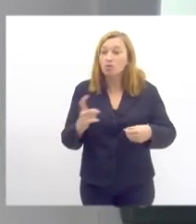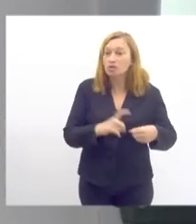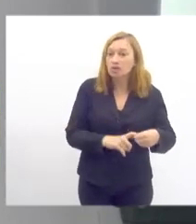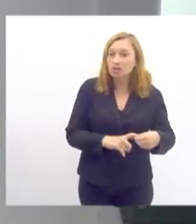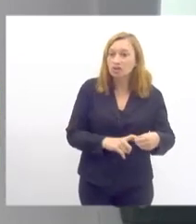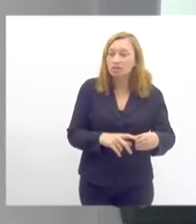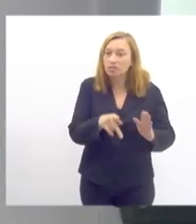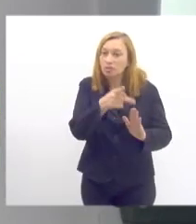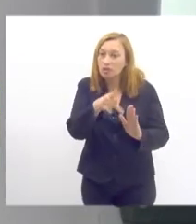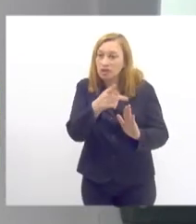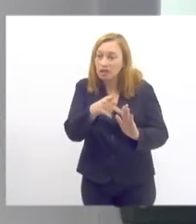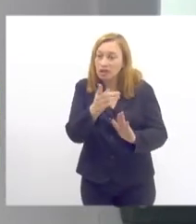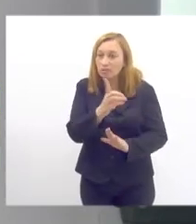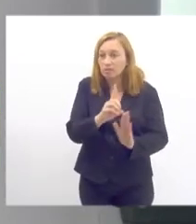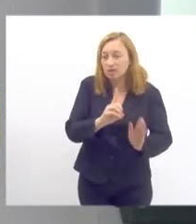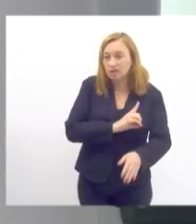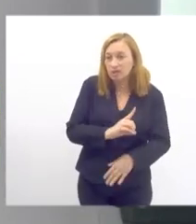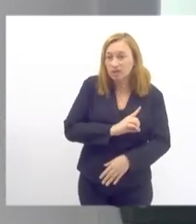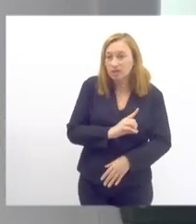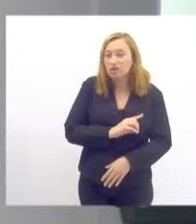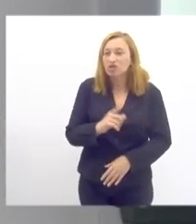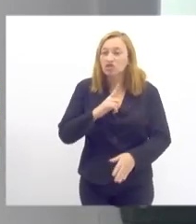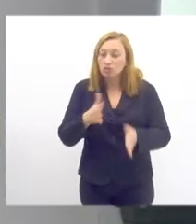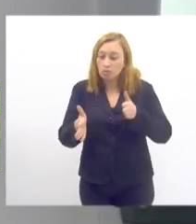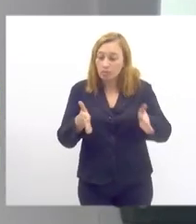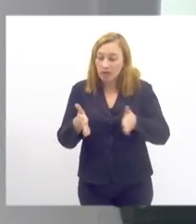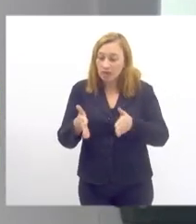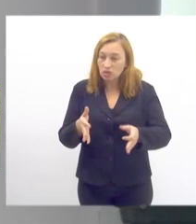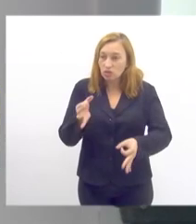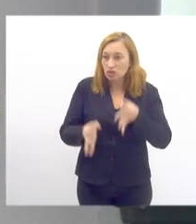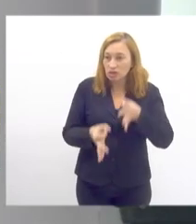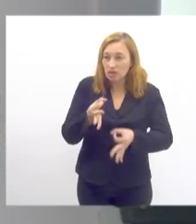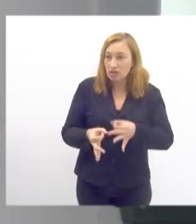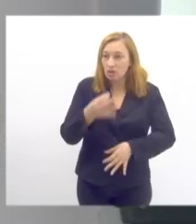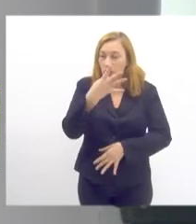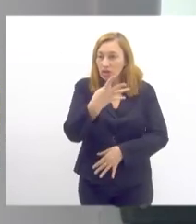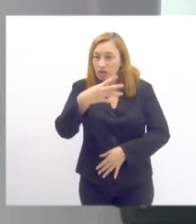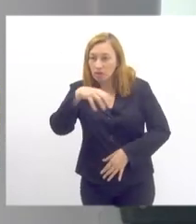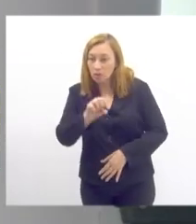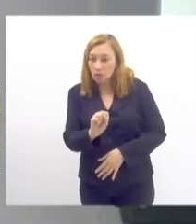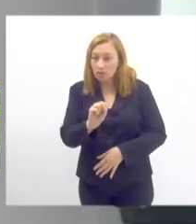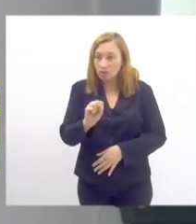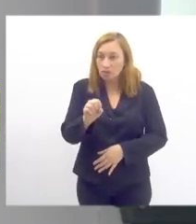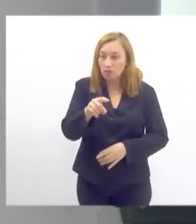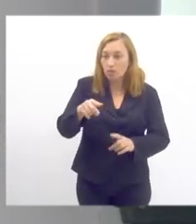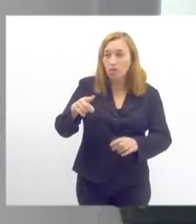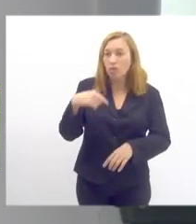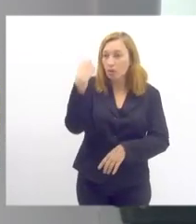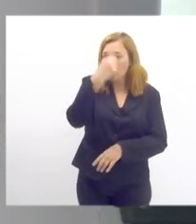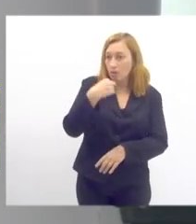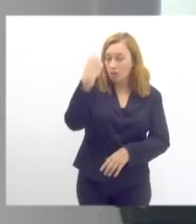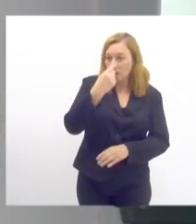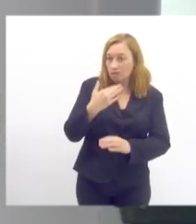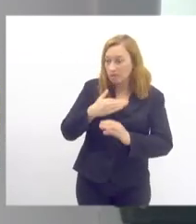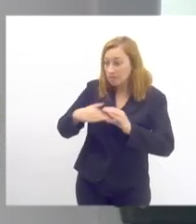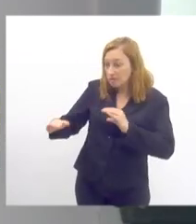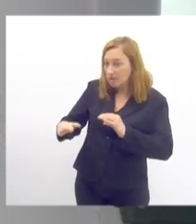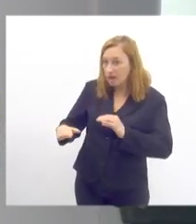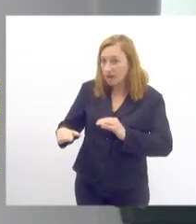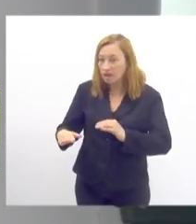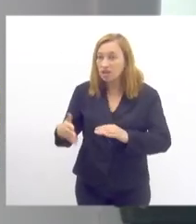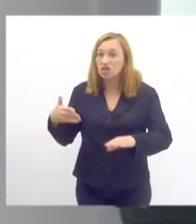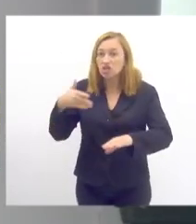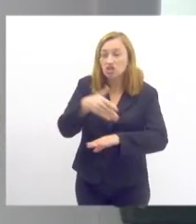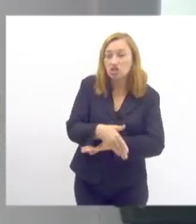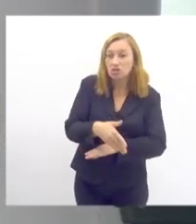portaria para o DETRAN tinha um prazo judicial de 48 horas para enviar para publicação. Essa portaria chegou no